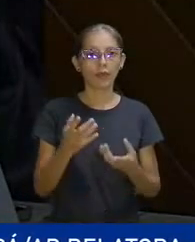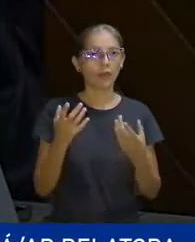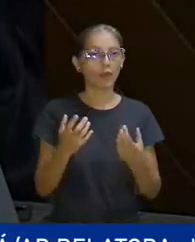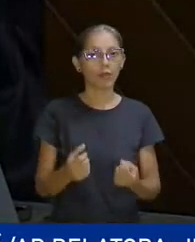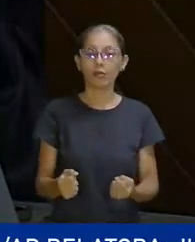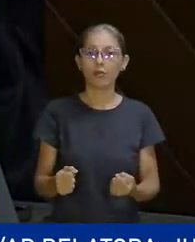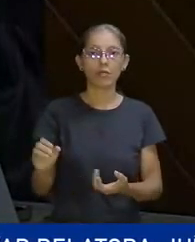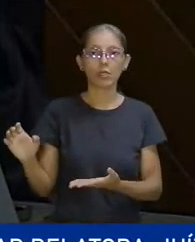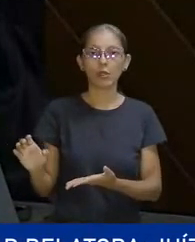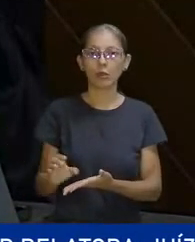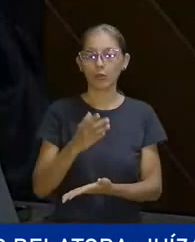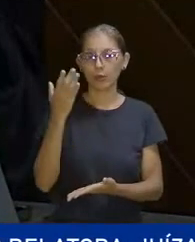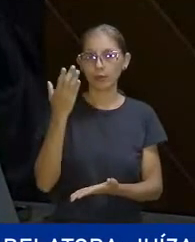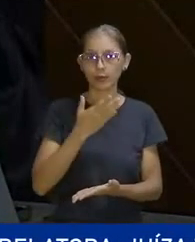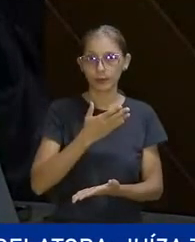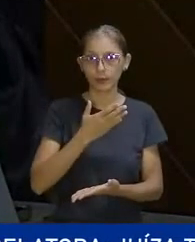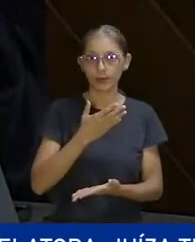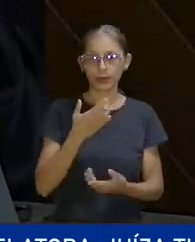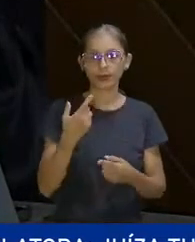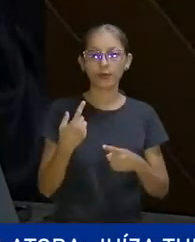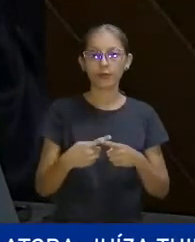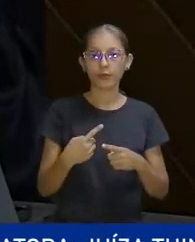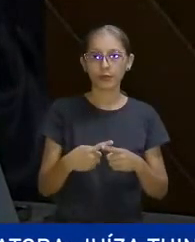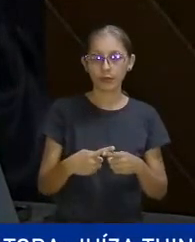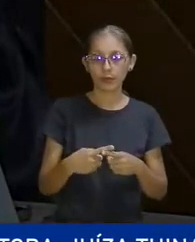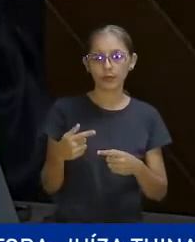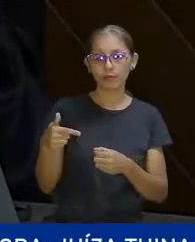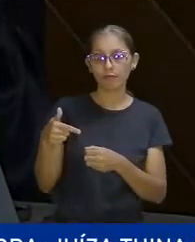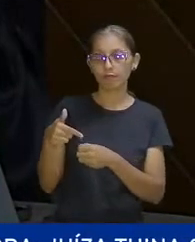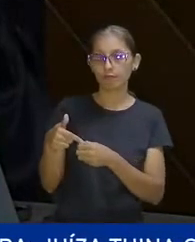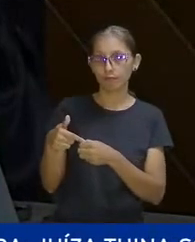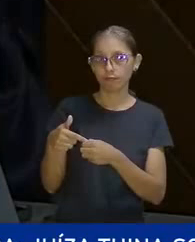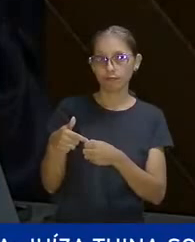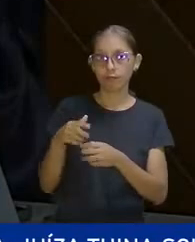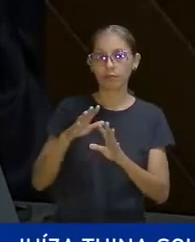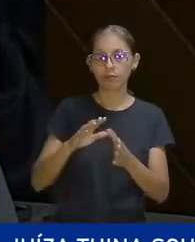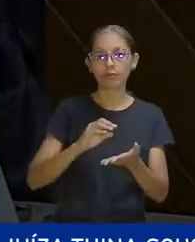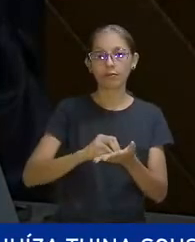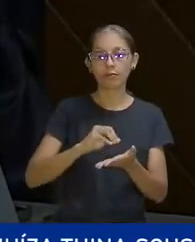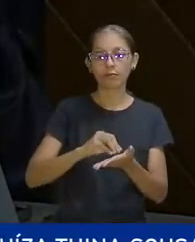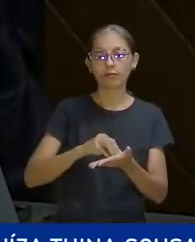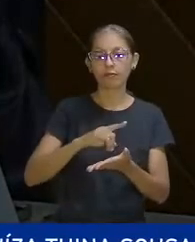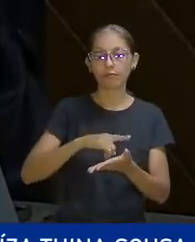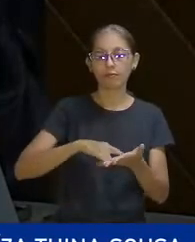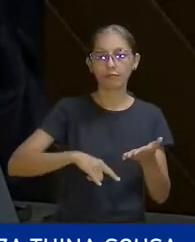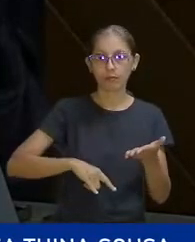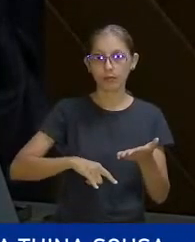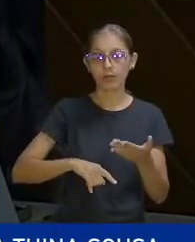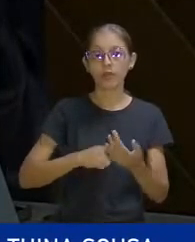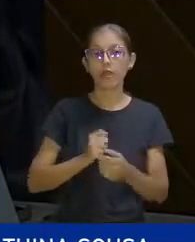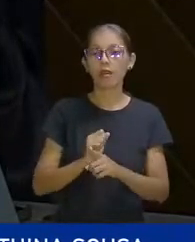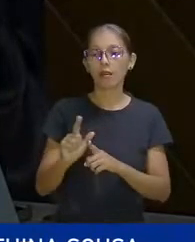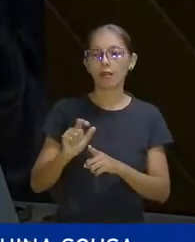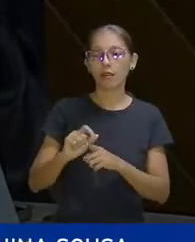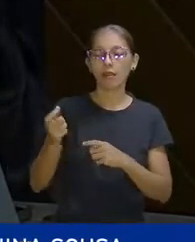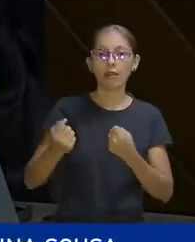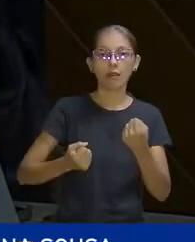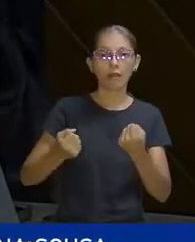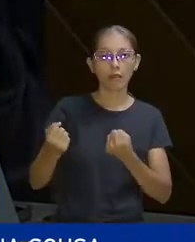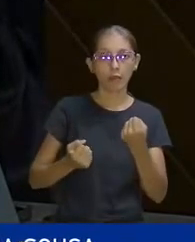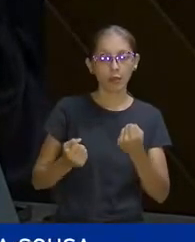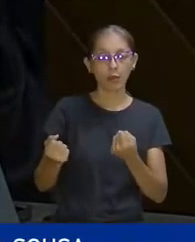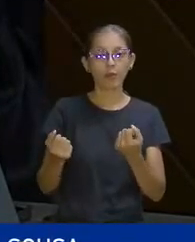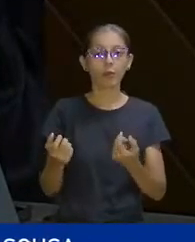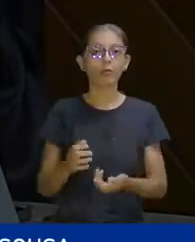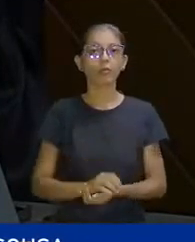contas o candidato declarar gastos com combustível, sem, contudo, registrar a cessão ou aluguel dos veículos